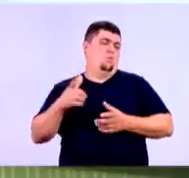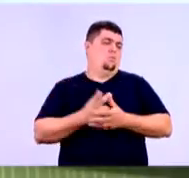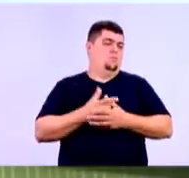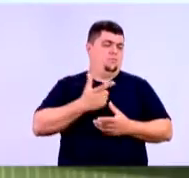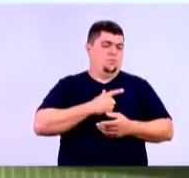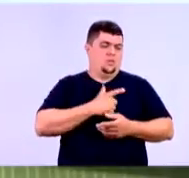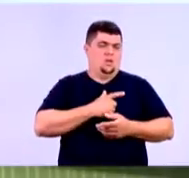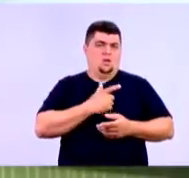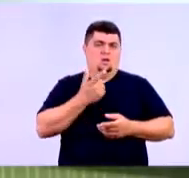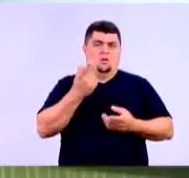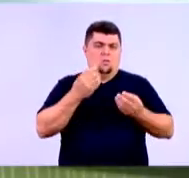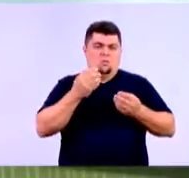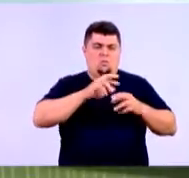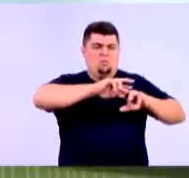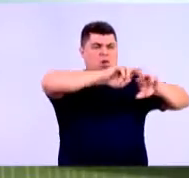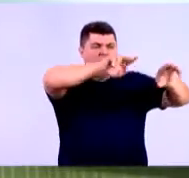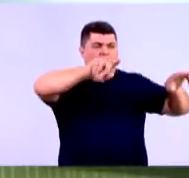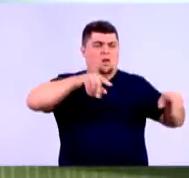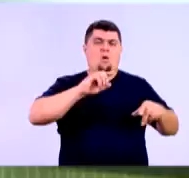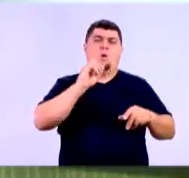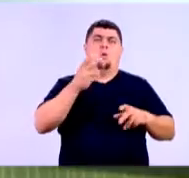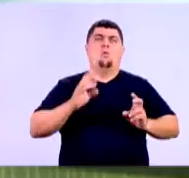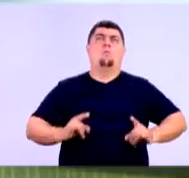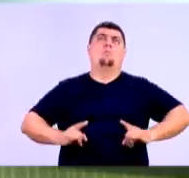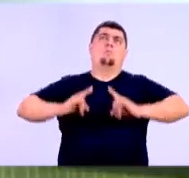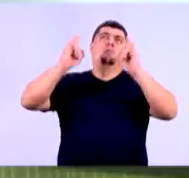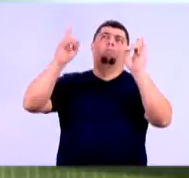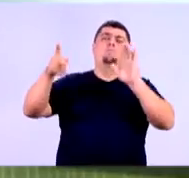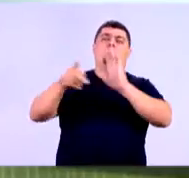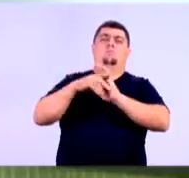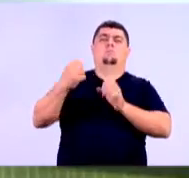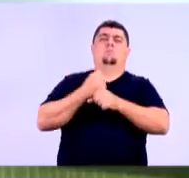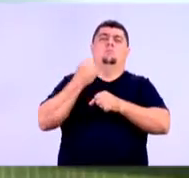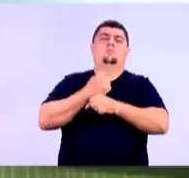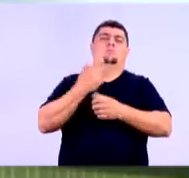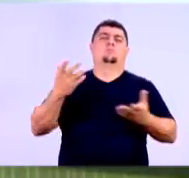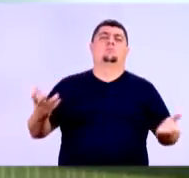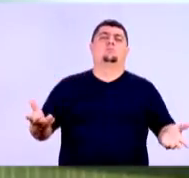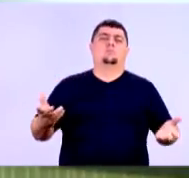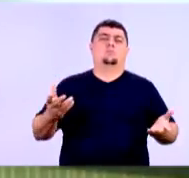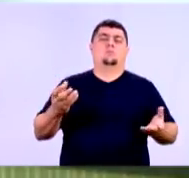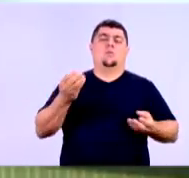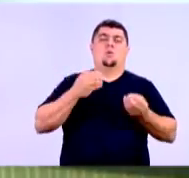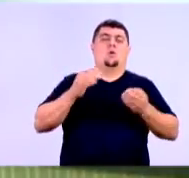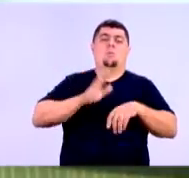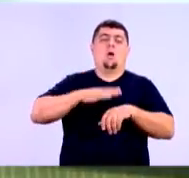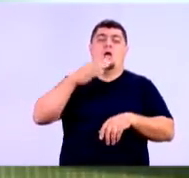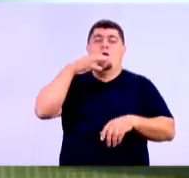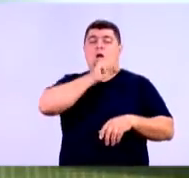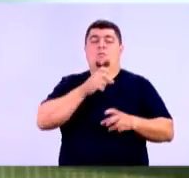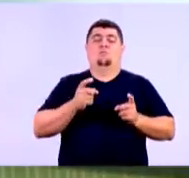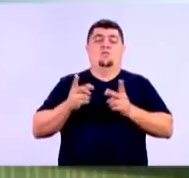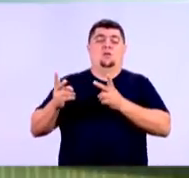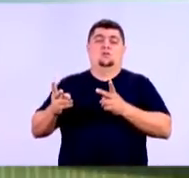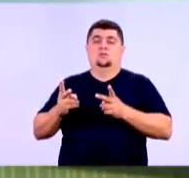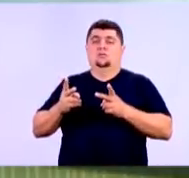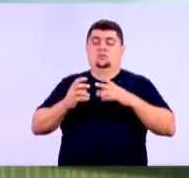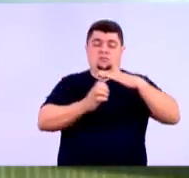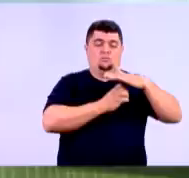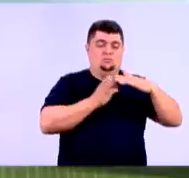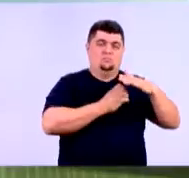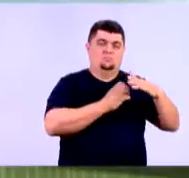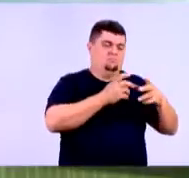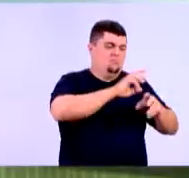forma de estoque ou do prédio da empresa está instalada, da instalação física? O que é mais líquido, o estoque da empresa ou